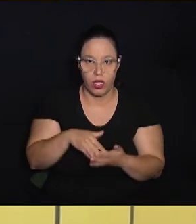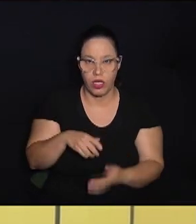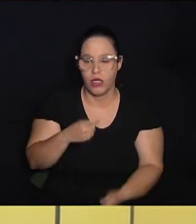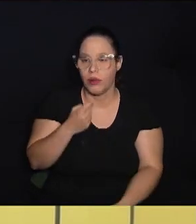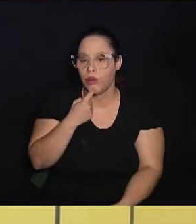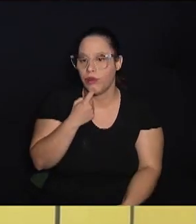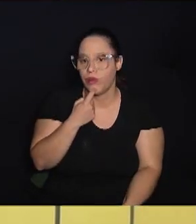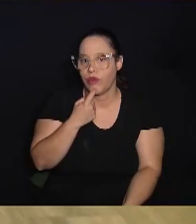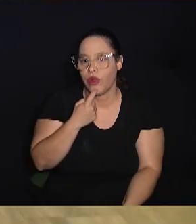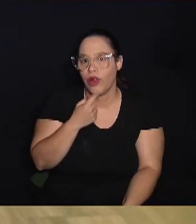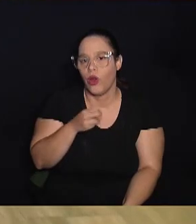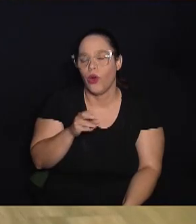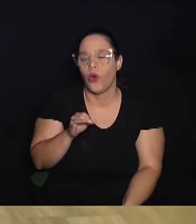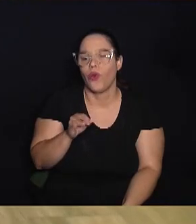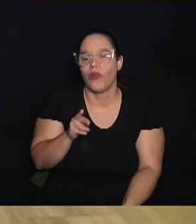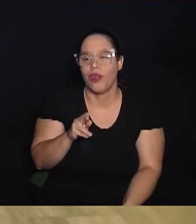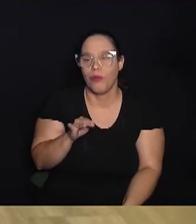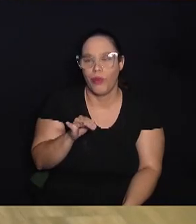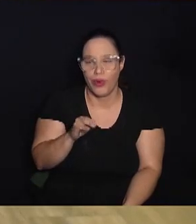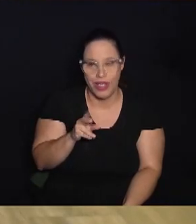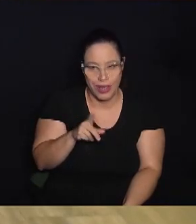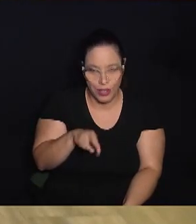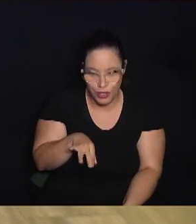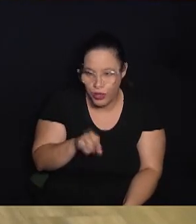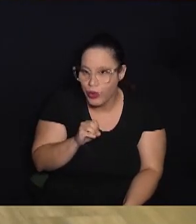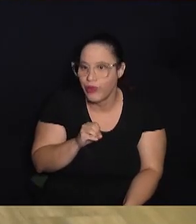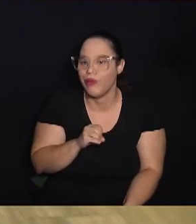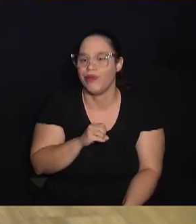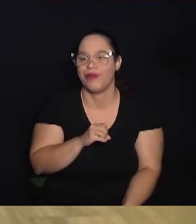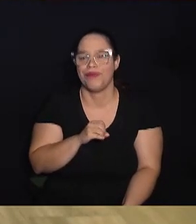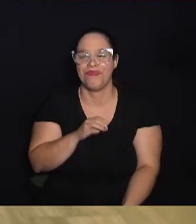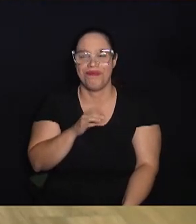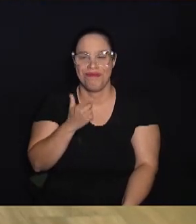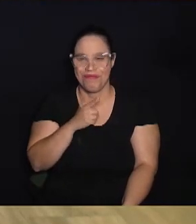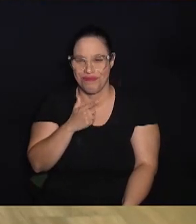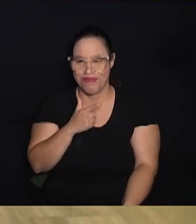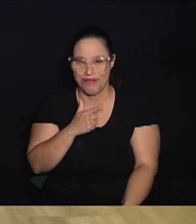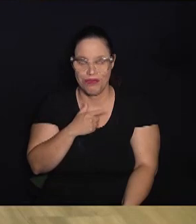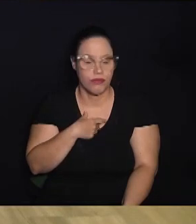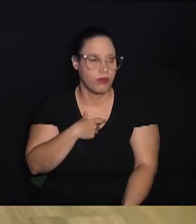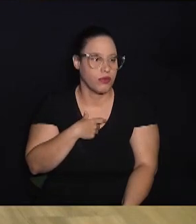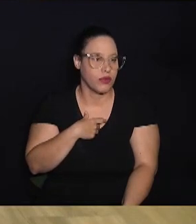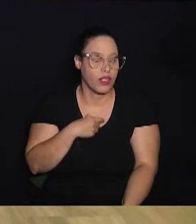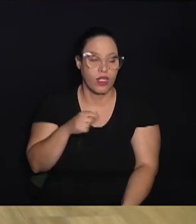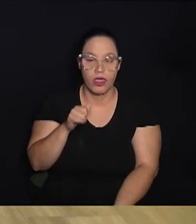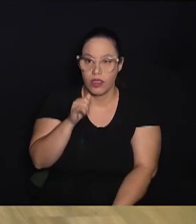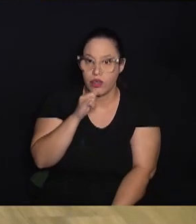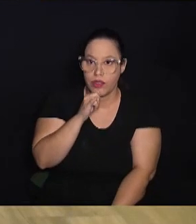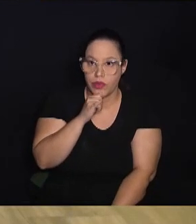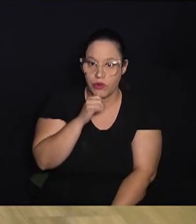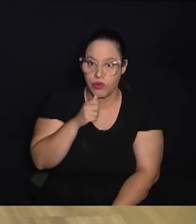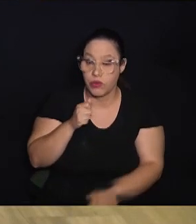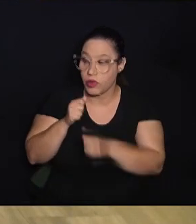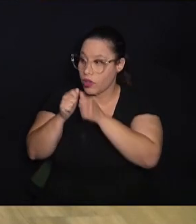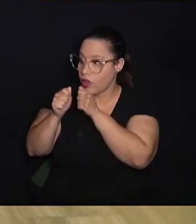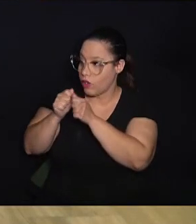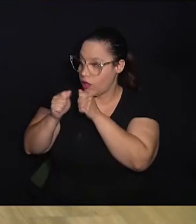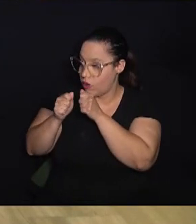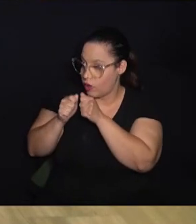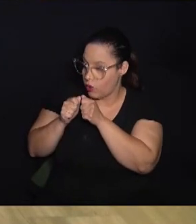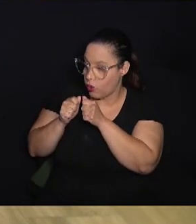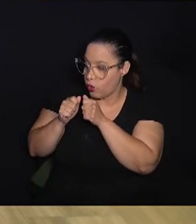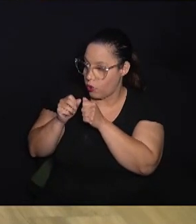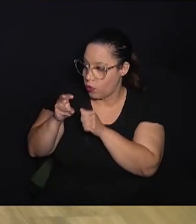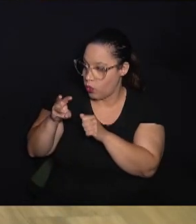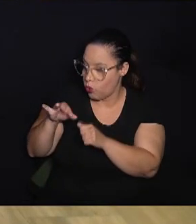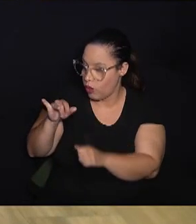inclusive é contemporâneo vintage E aí o que que acontece por exemplo você pega eu entrevistei o weisner mas assim a gente